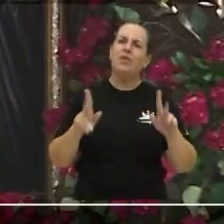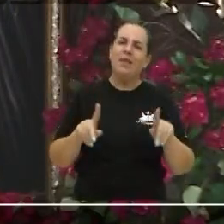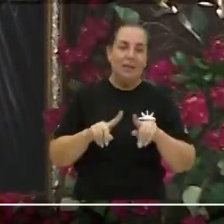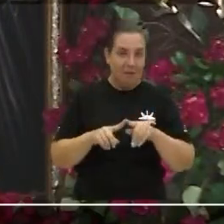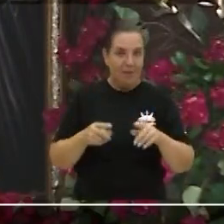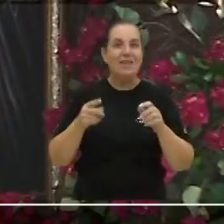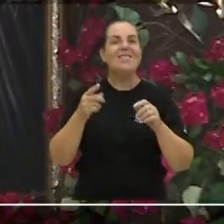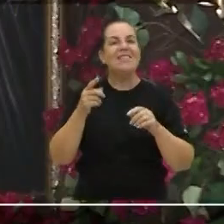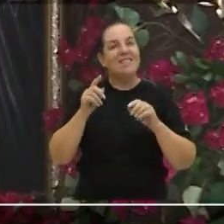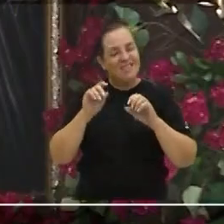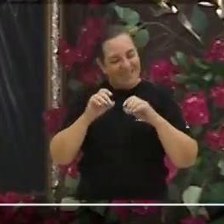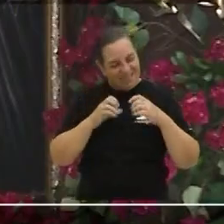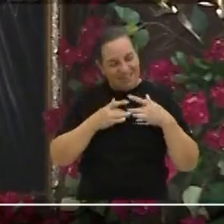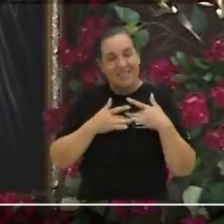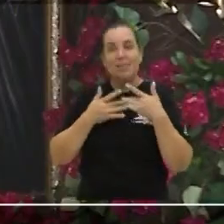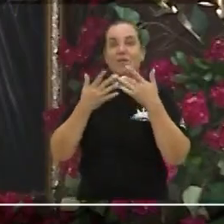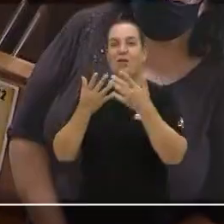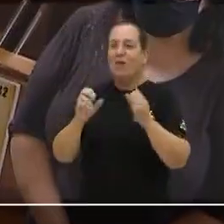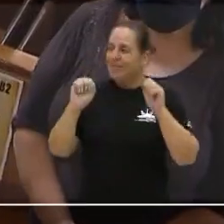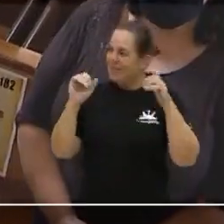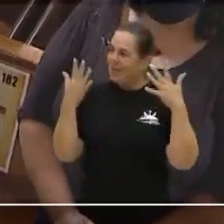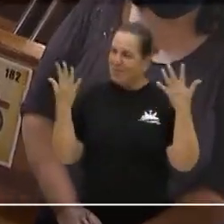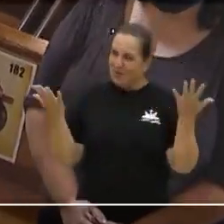de Jesus. Então cantamos.